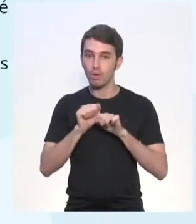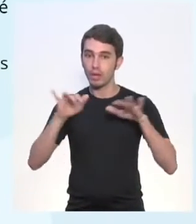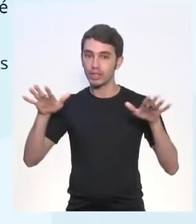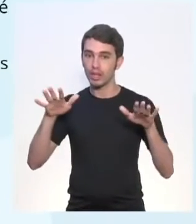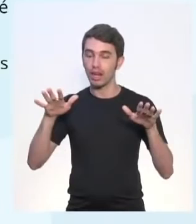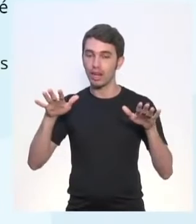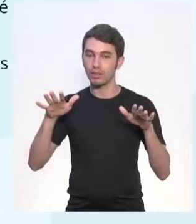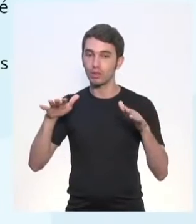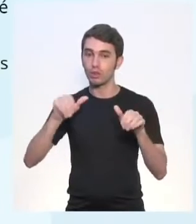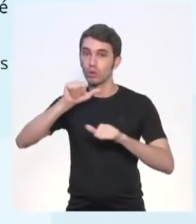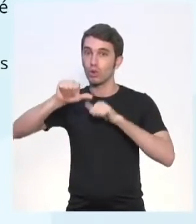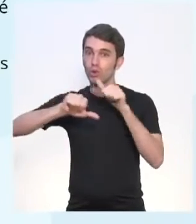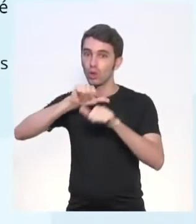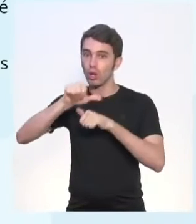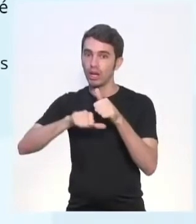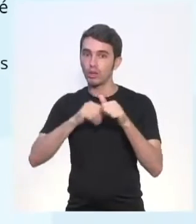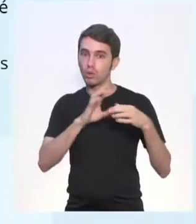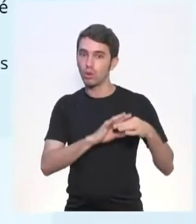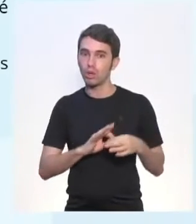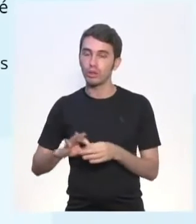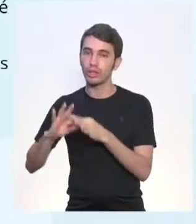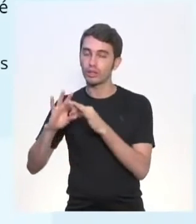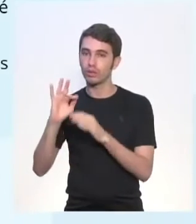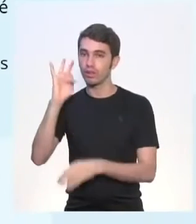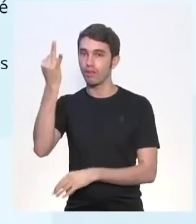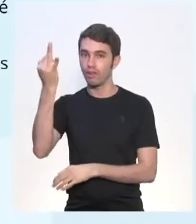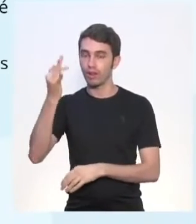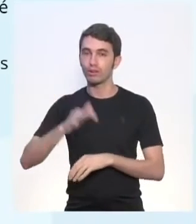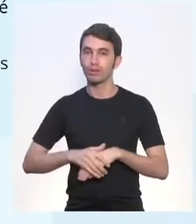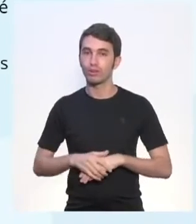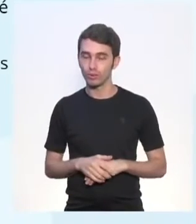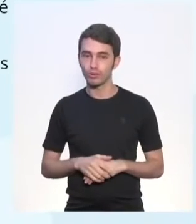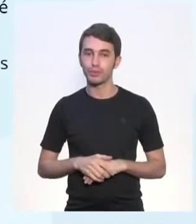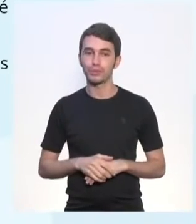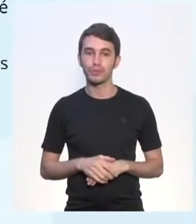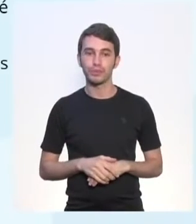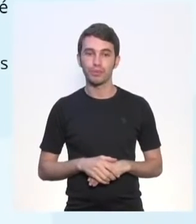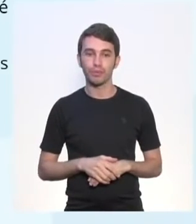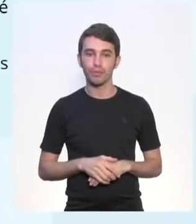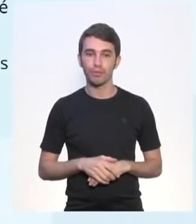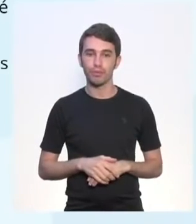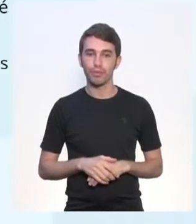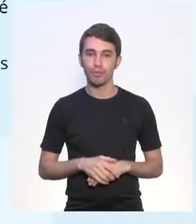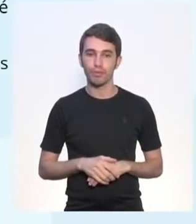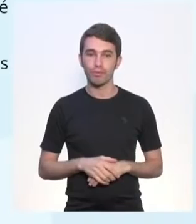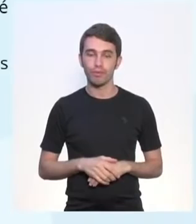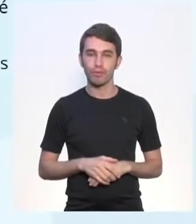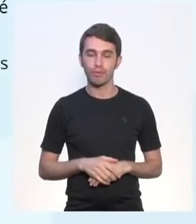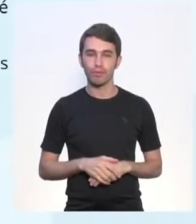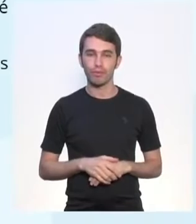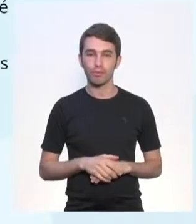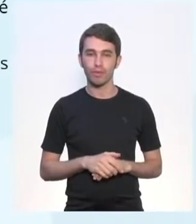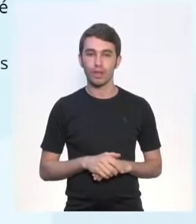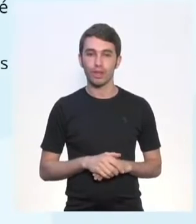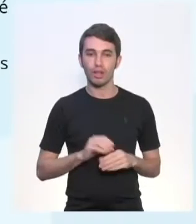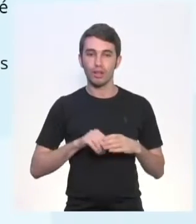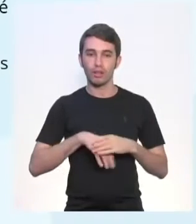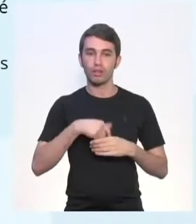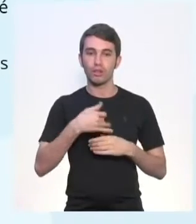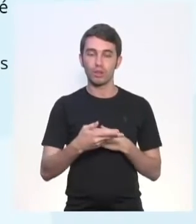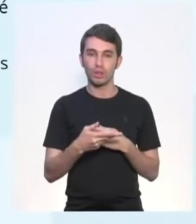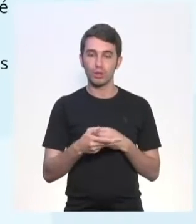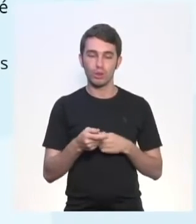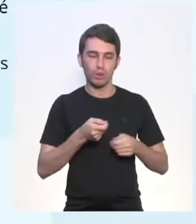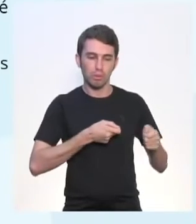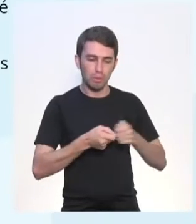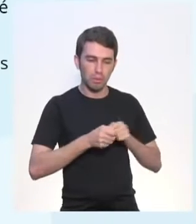você tem um conteúdo que é verdadeiro, mas ele não tem ligação nenhuma com o contexto que está sendo passado. E aí te engana, fazem você acreditar. Conteúdo